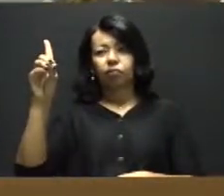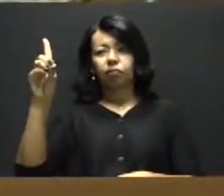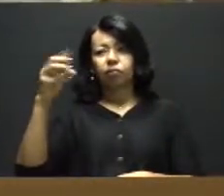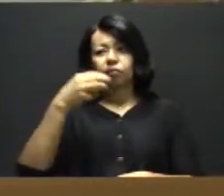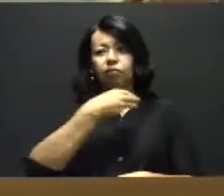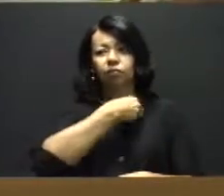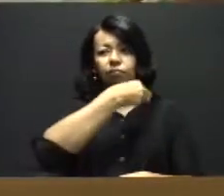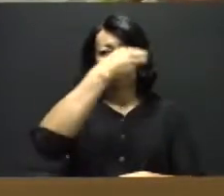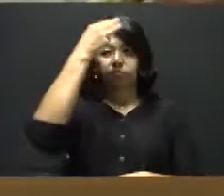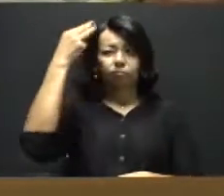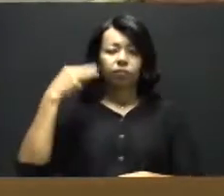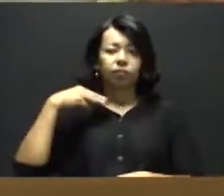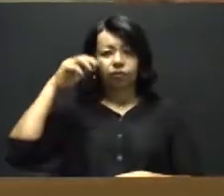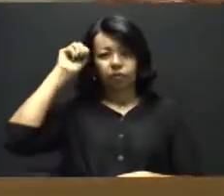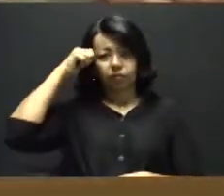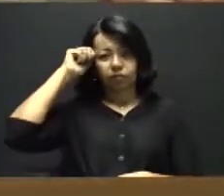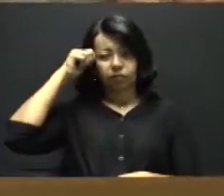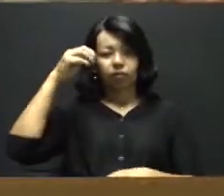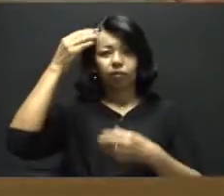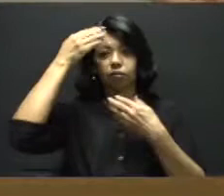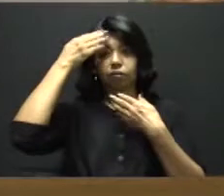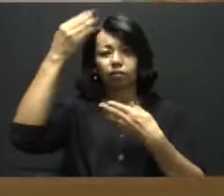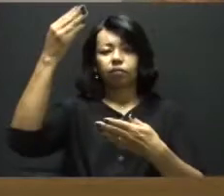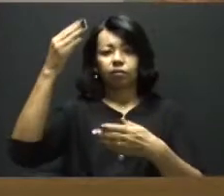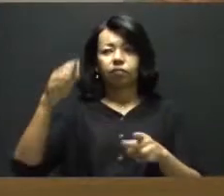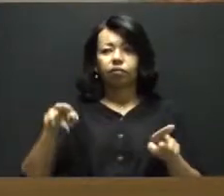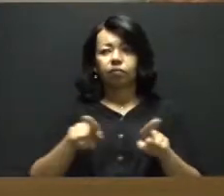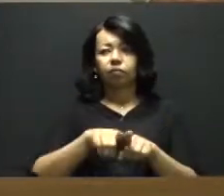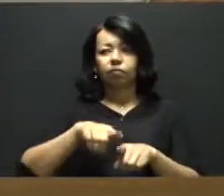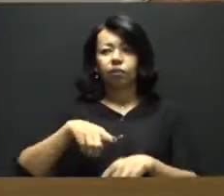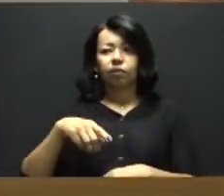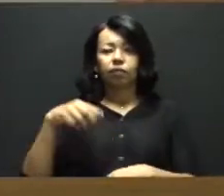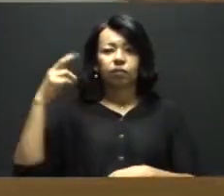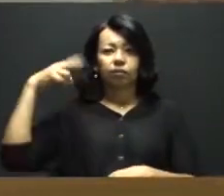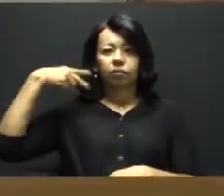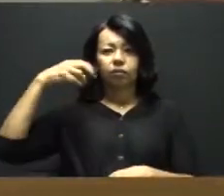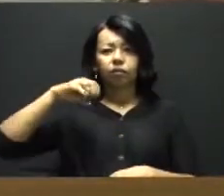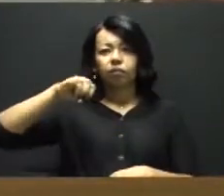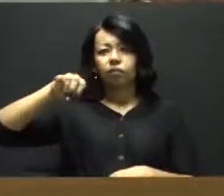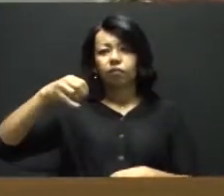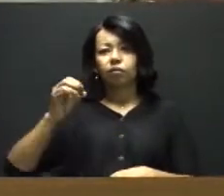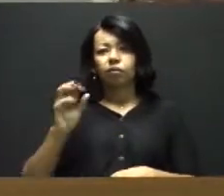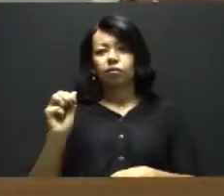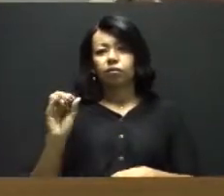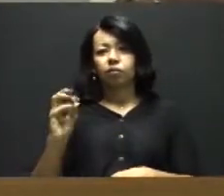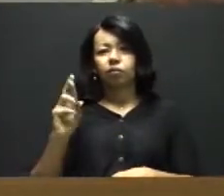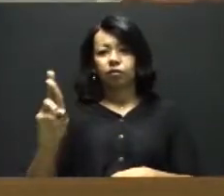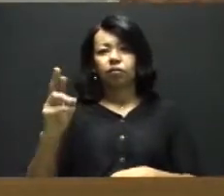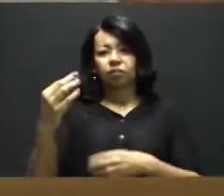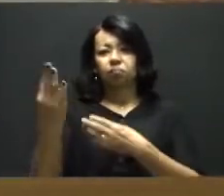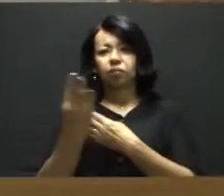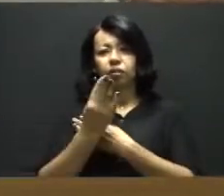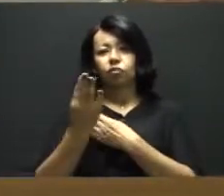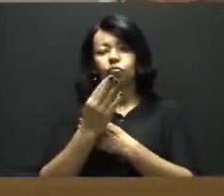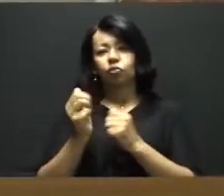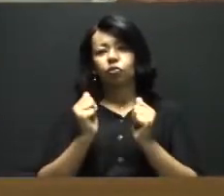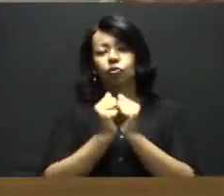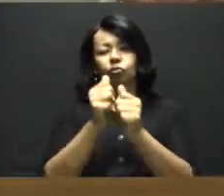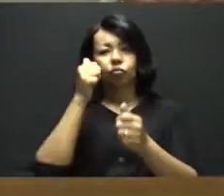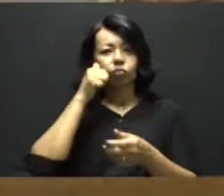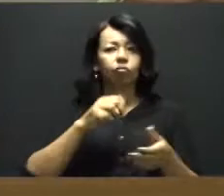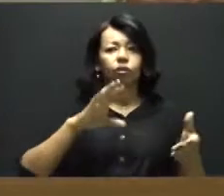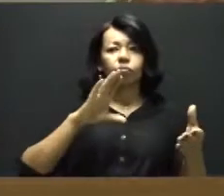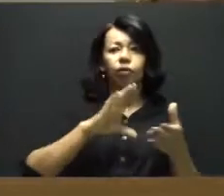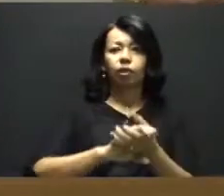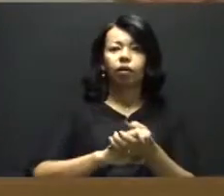a bahia e agradeci multa já que ele me ajudou muito junto com a esposa dele me deu muita força porque